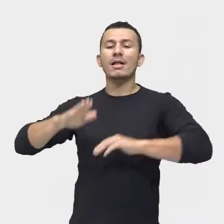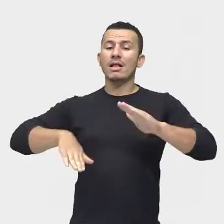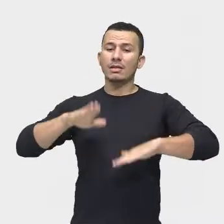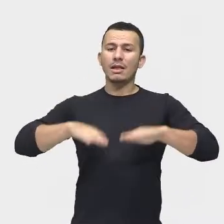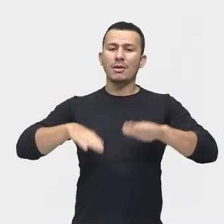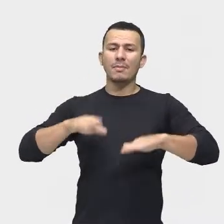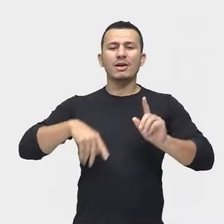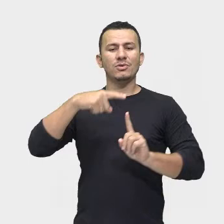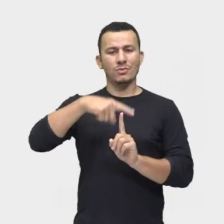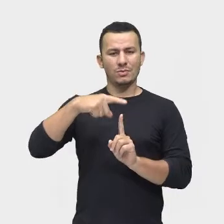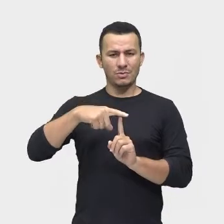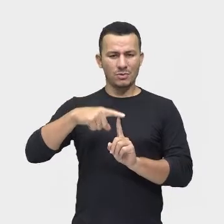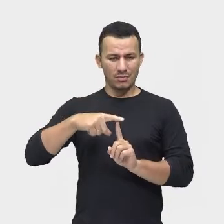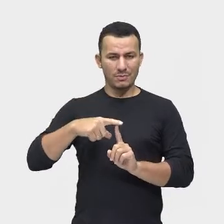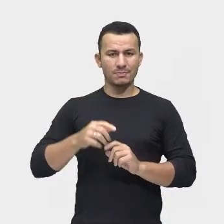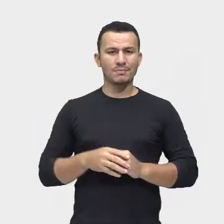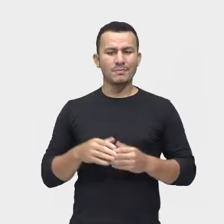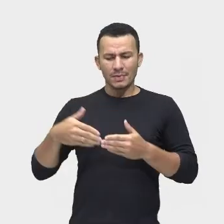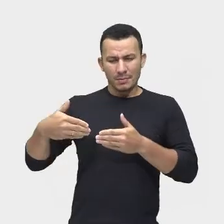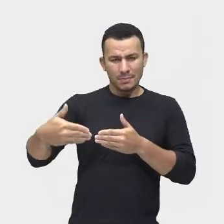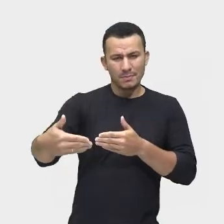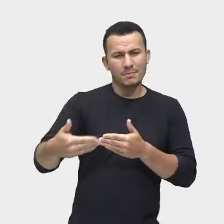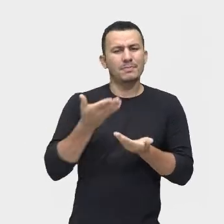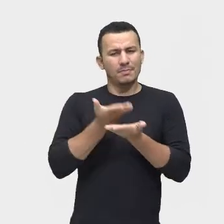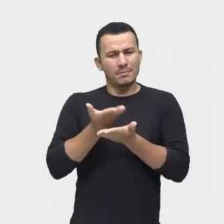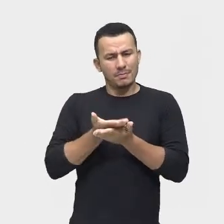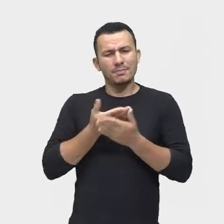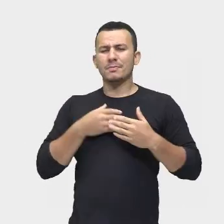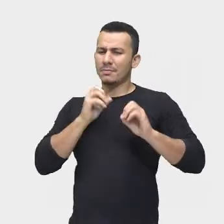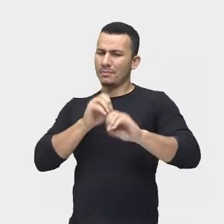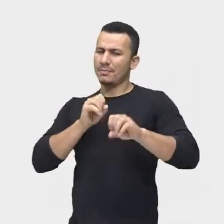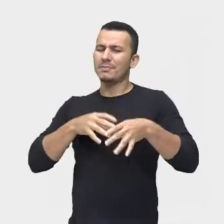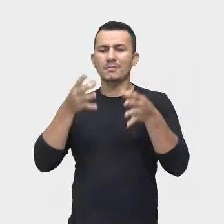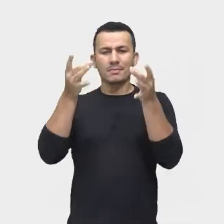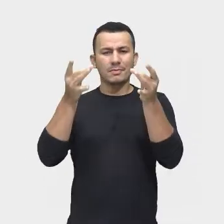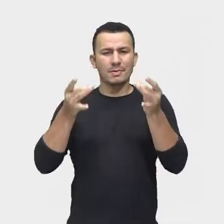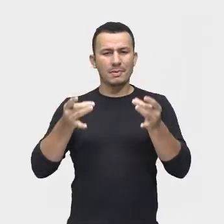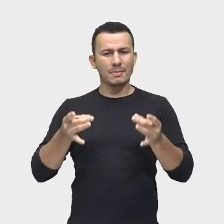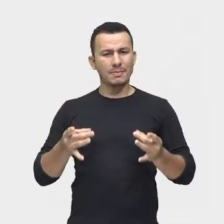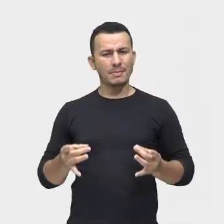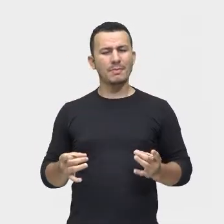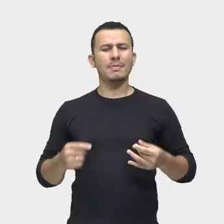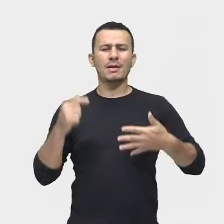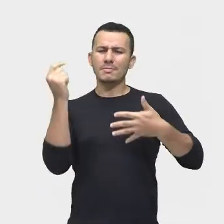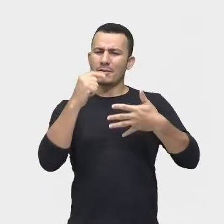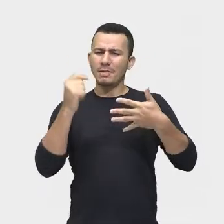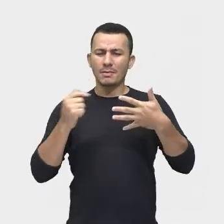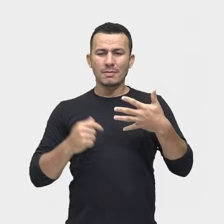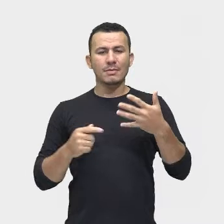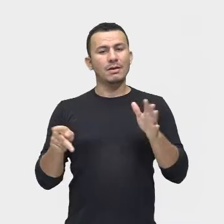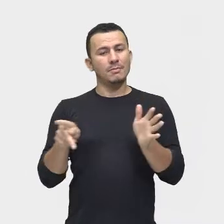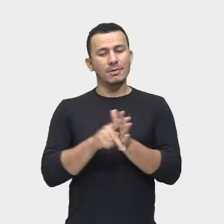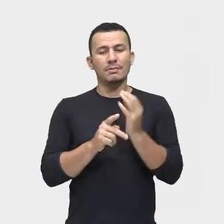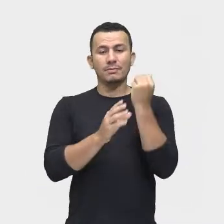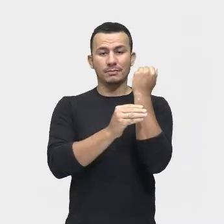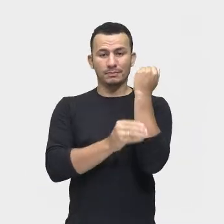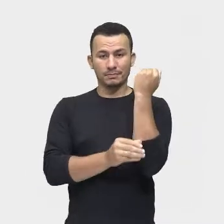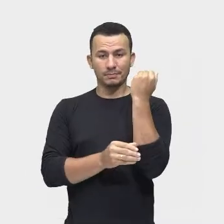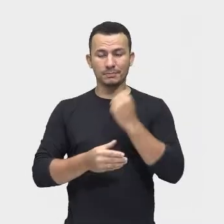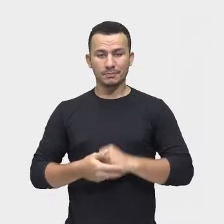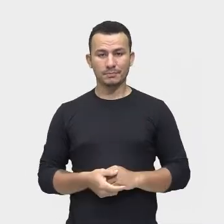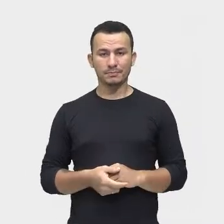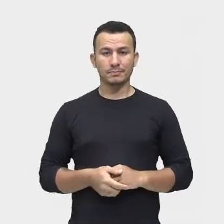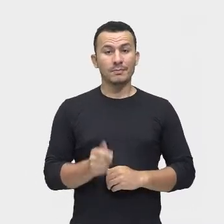seu tipo. Mais à frente a gente vai falar detalhadamente de cada tipo de músculo. A